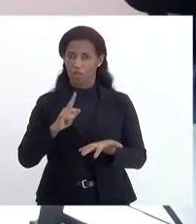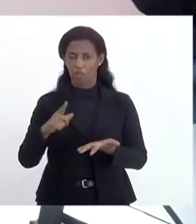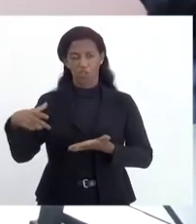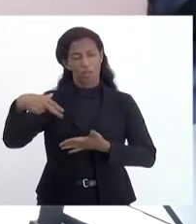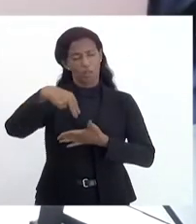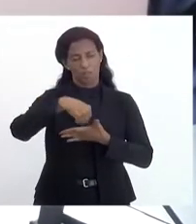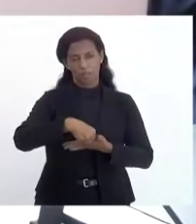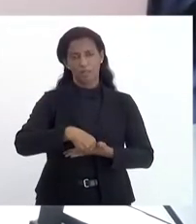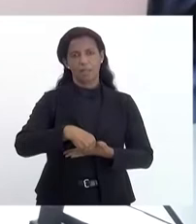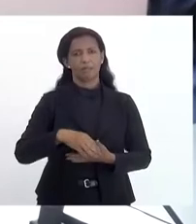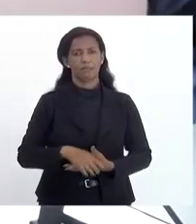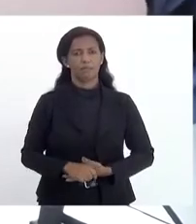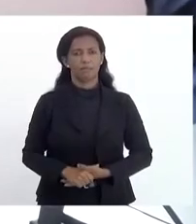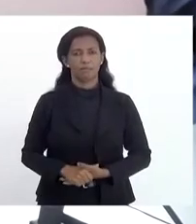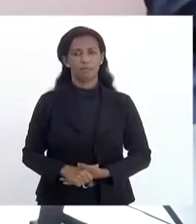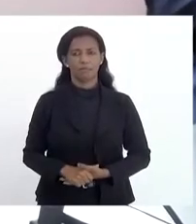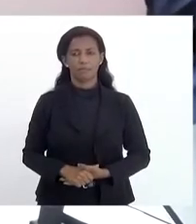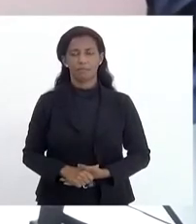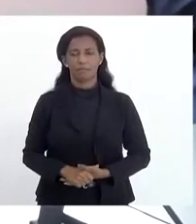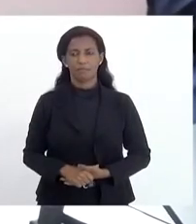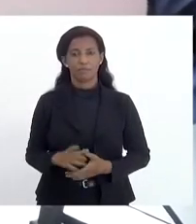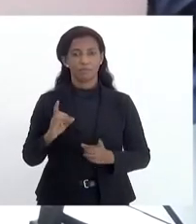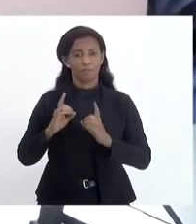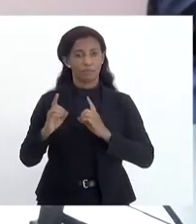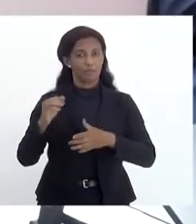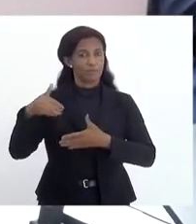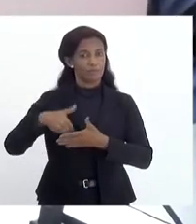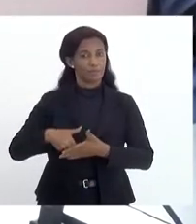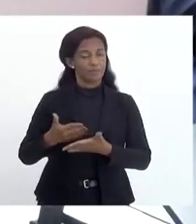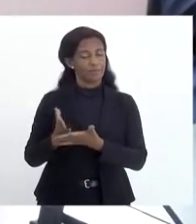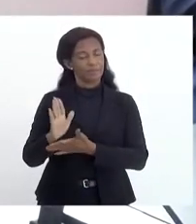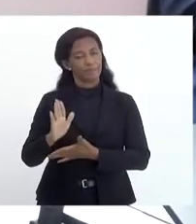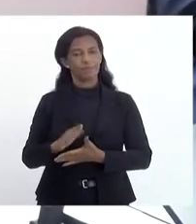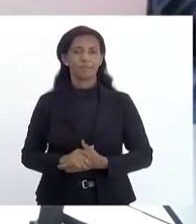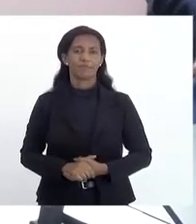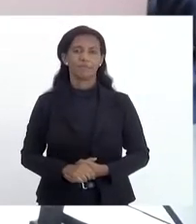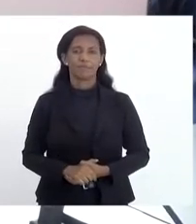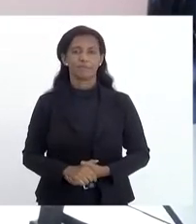foi retirado, anexado. Em discussão e votação, aprovado.